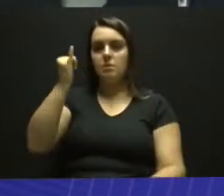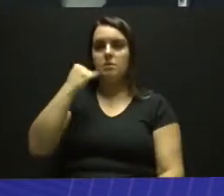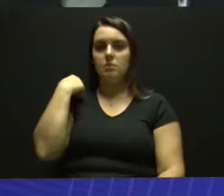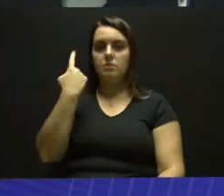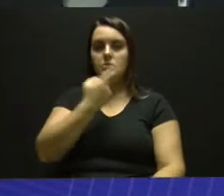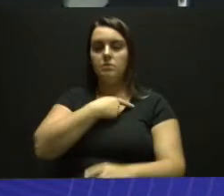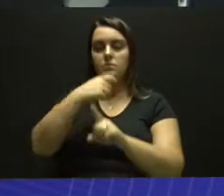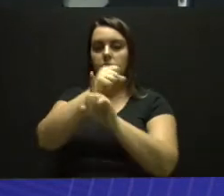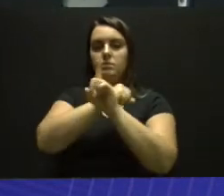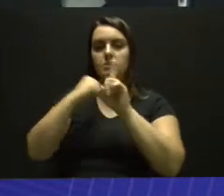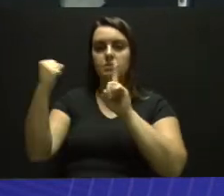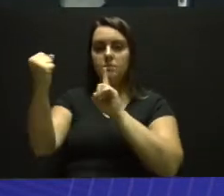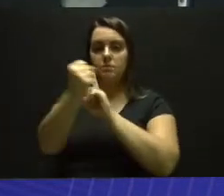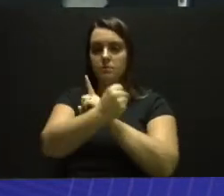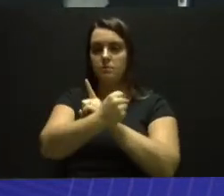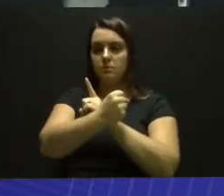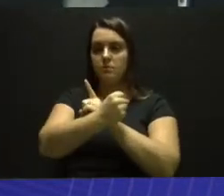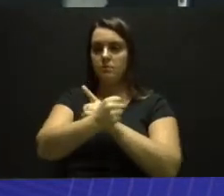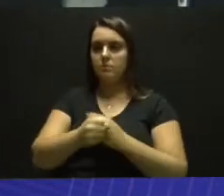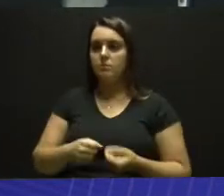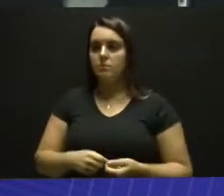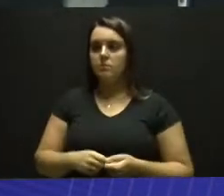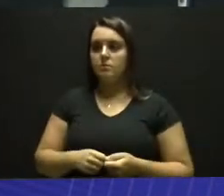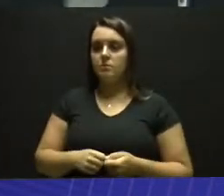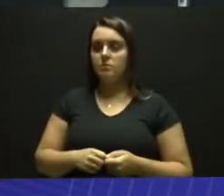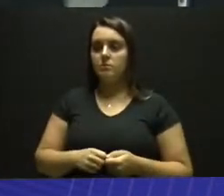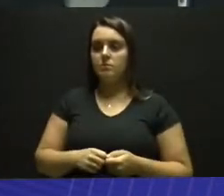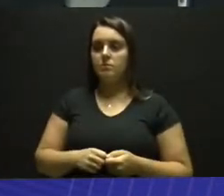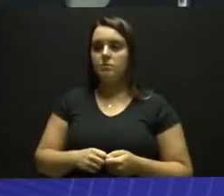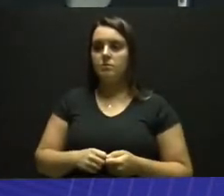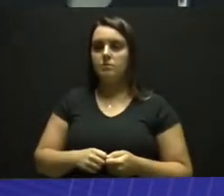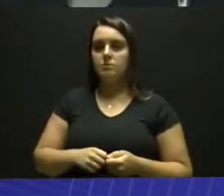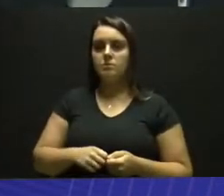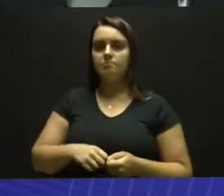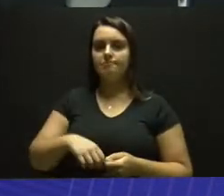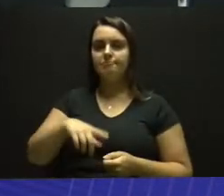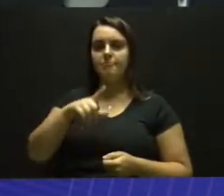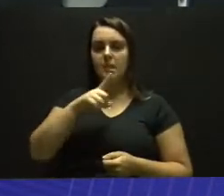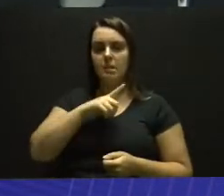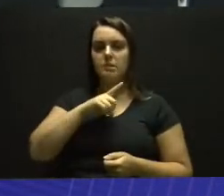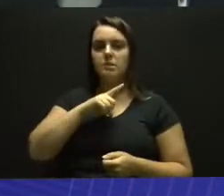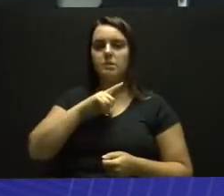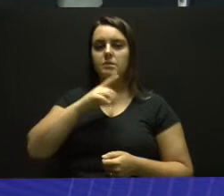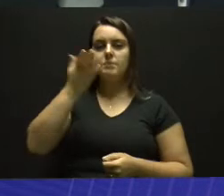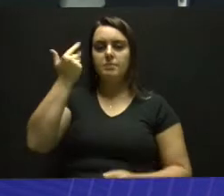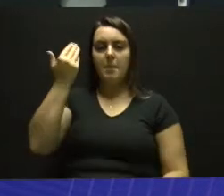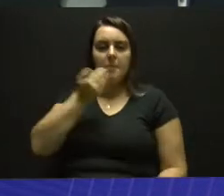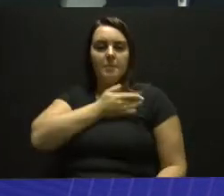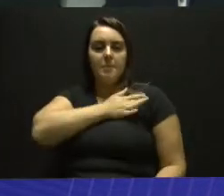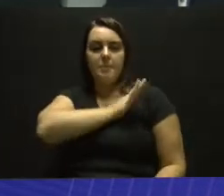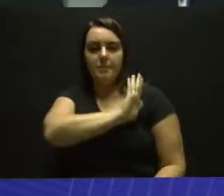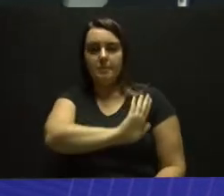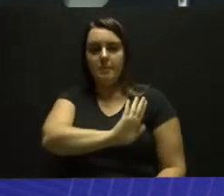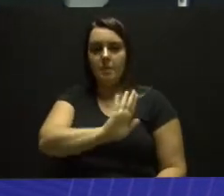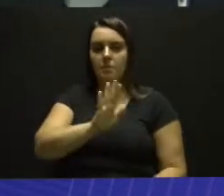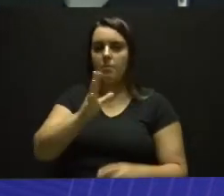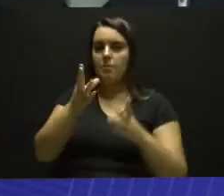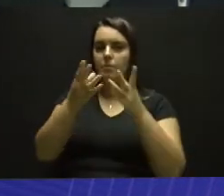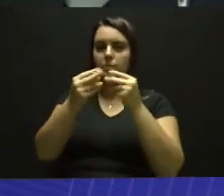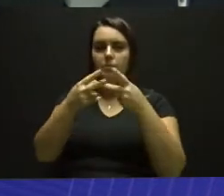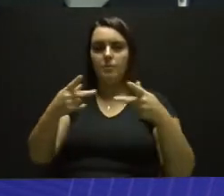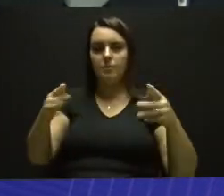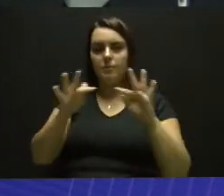sociedade júlio conta também que já sofreu racismo nas inúmeras interações com familiares e